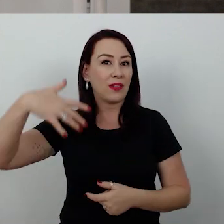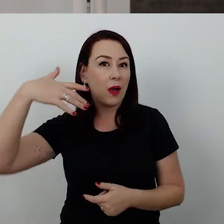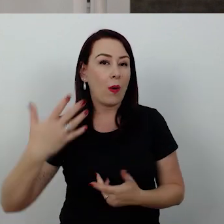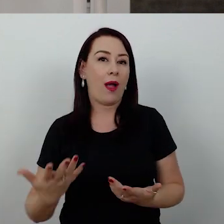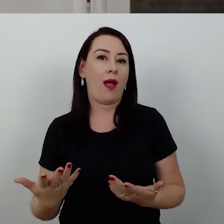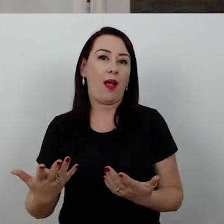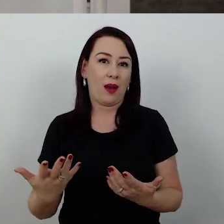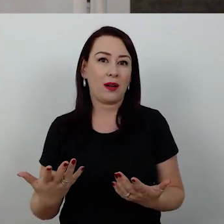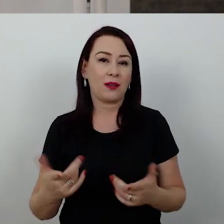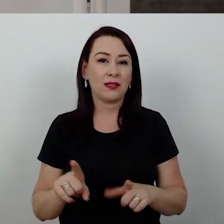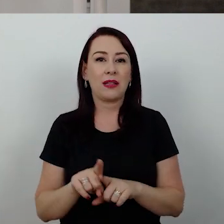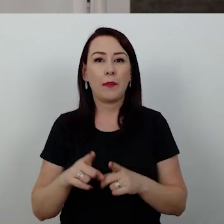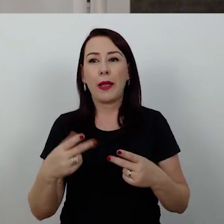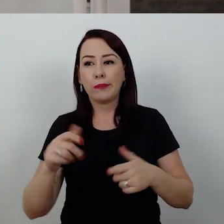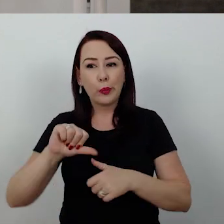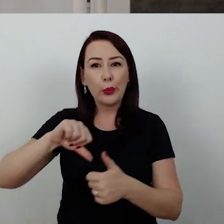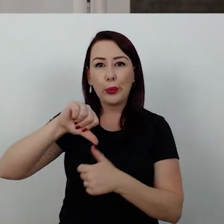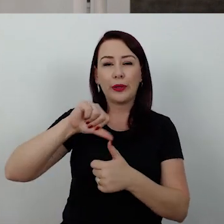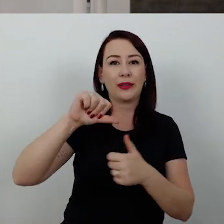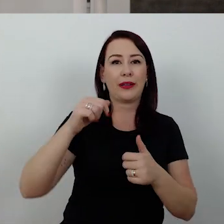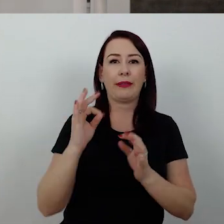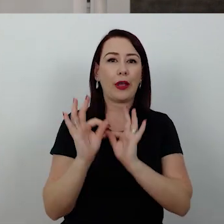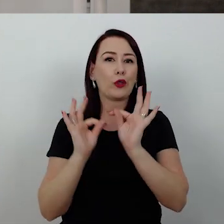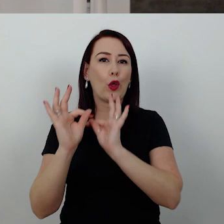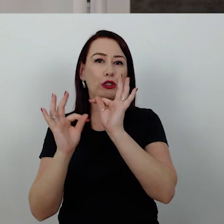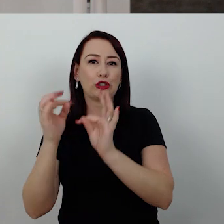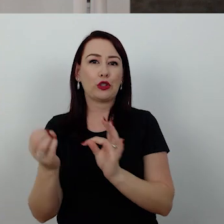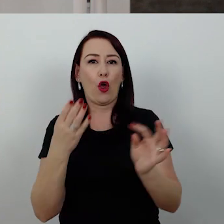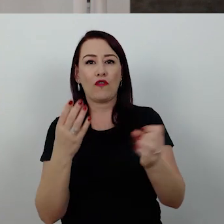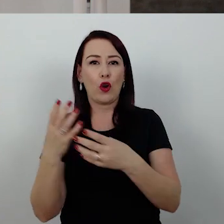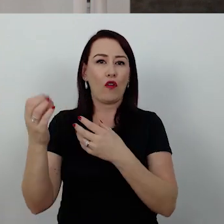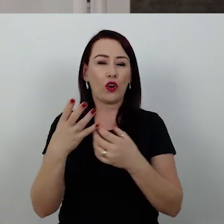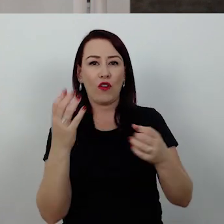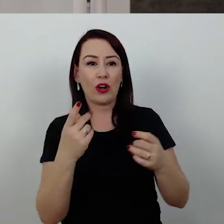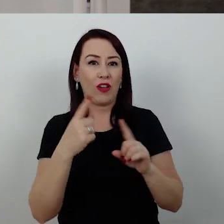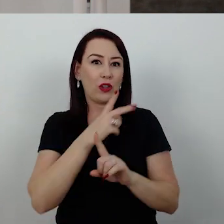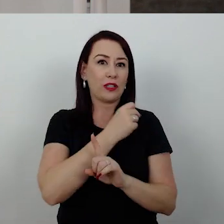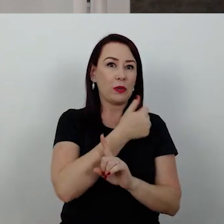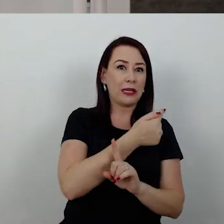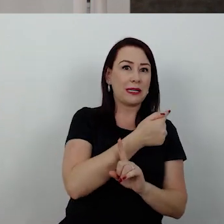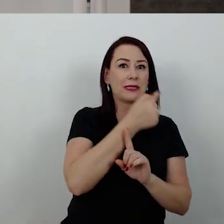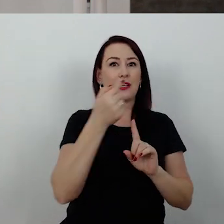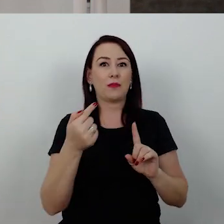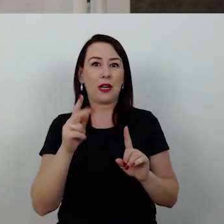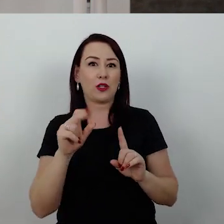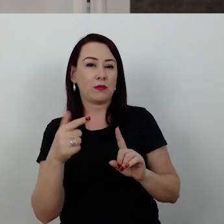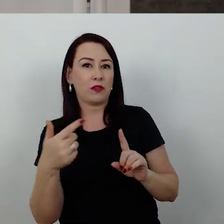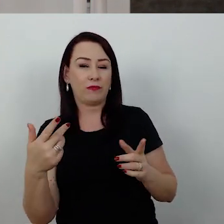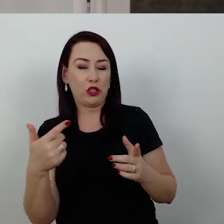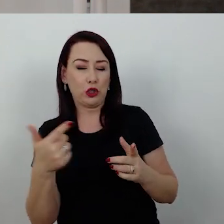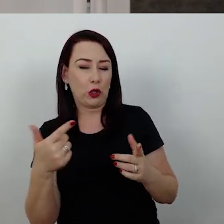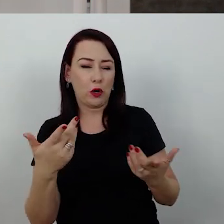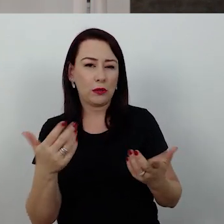né, de filmagem vai mudando, né, novas tecnologias, novos formatos, então você também vai tendo que adequar. Então,